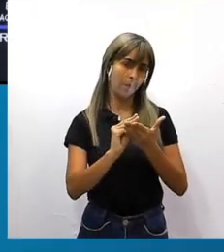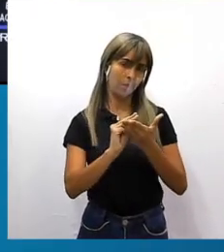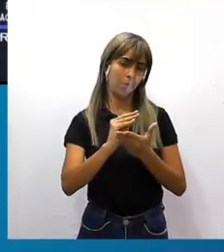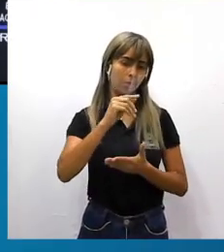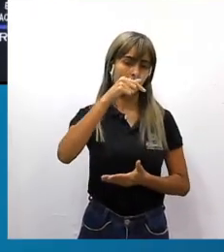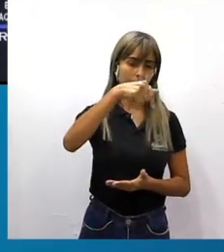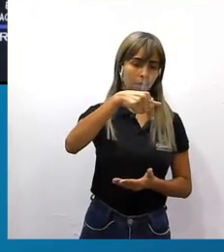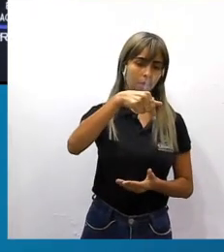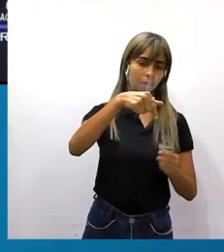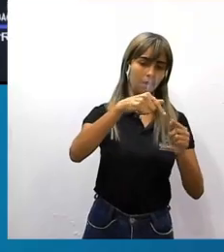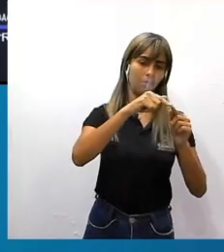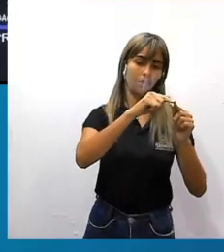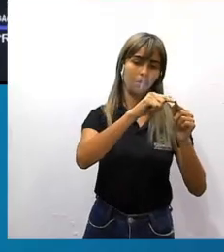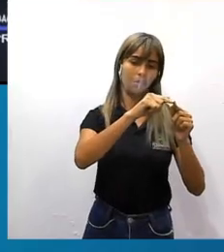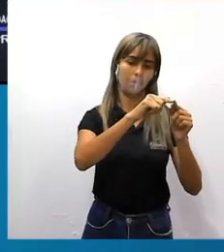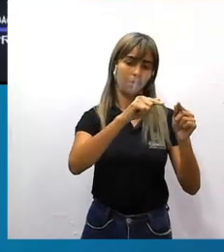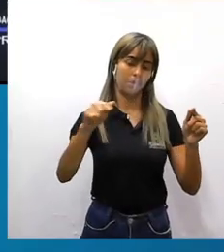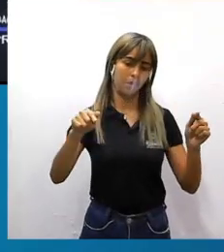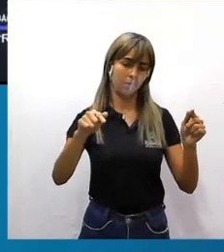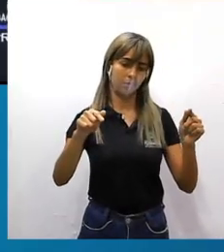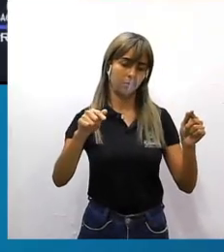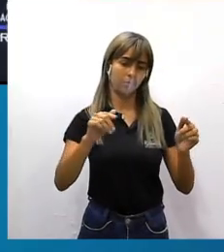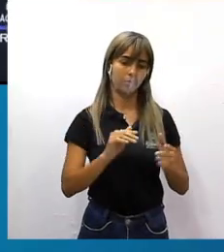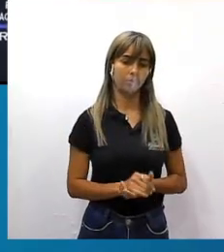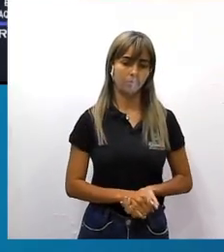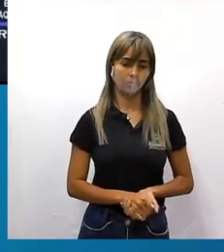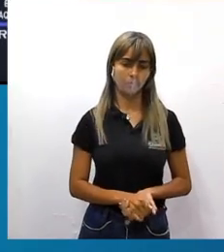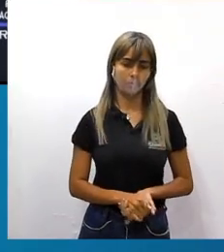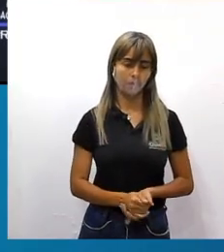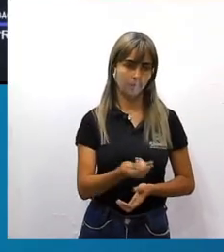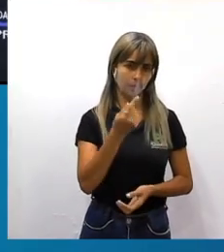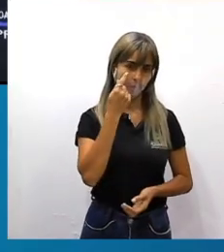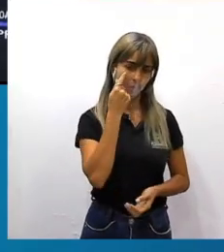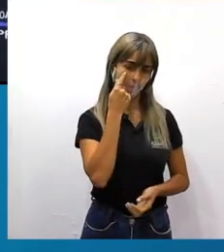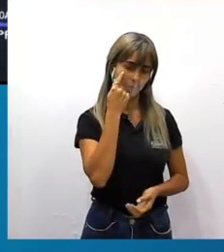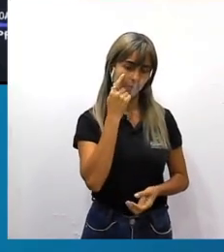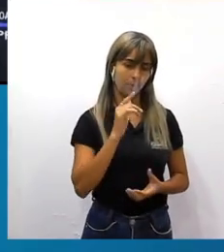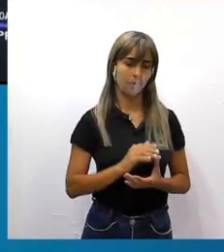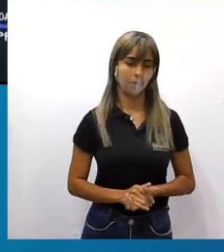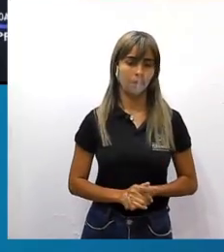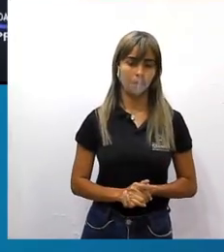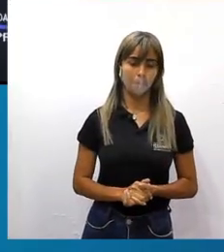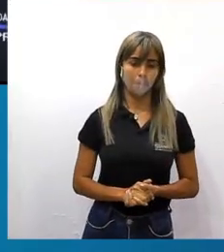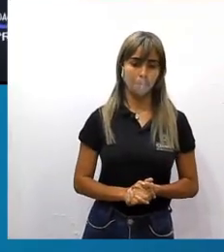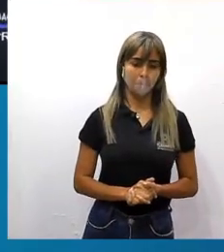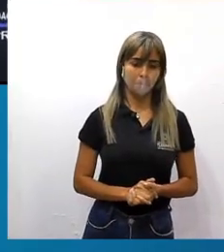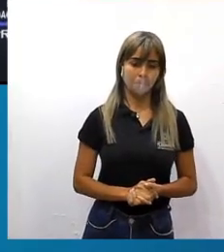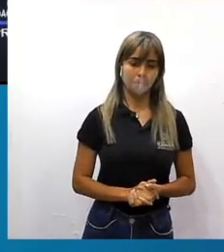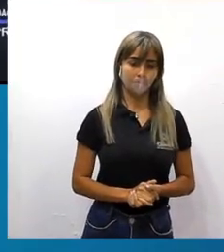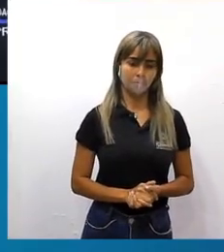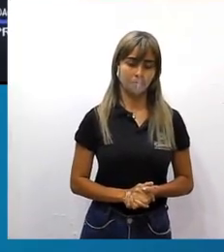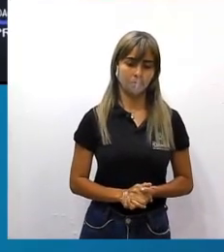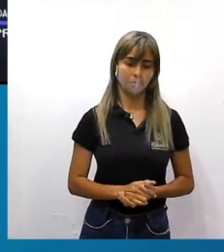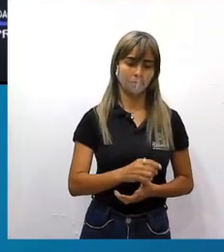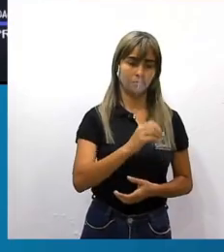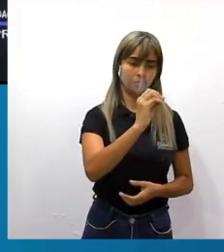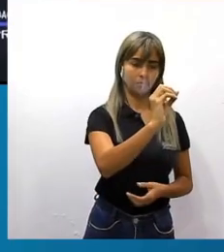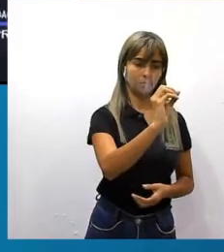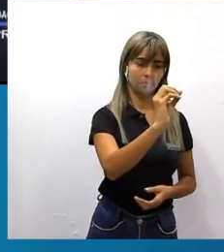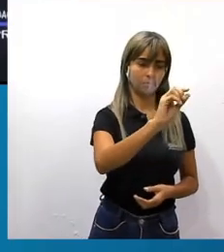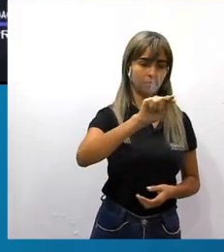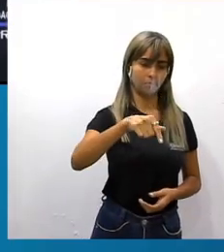em cima, desse mesmo jeitinho aí, veja aí agora, que a gente vai colocar na mesma barra em cima, ó.